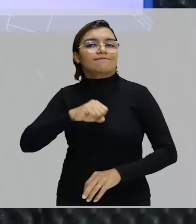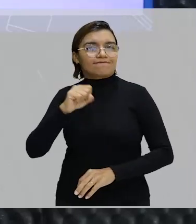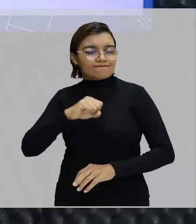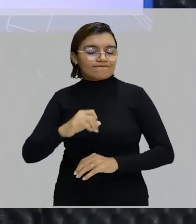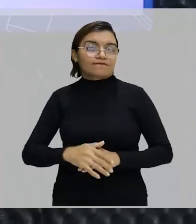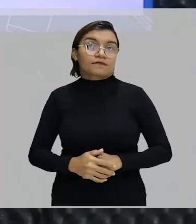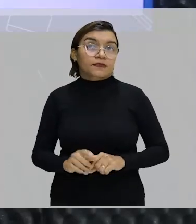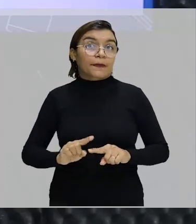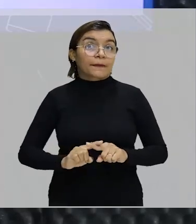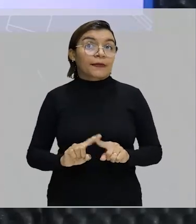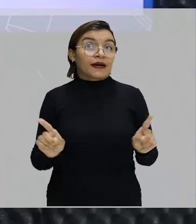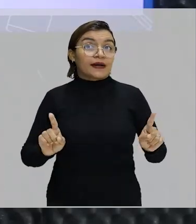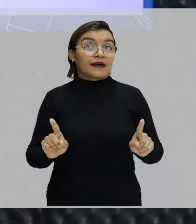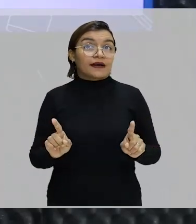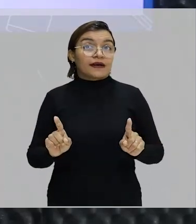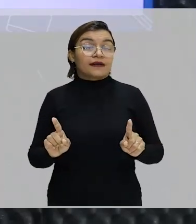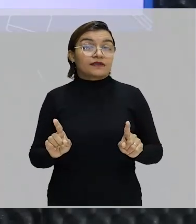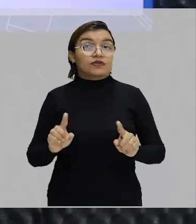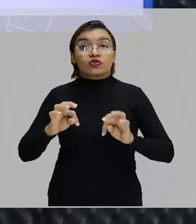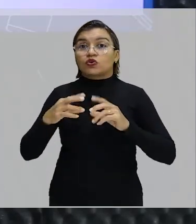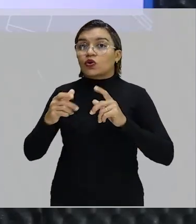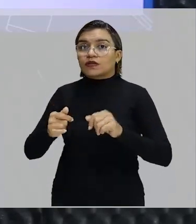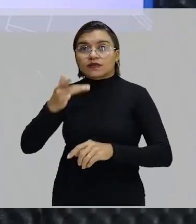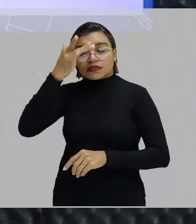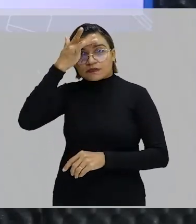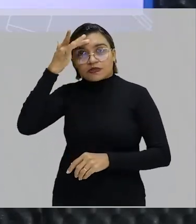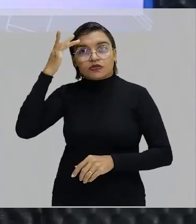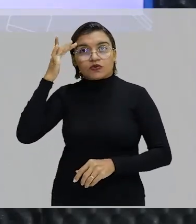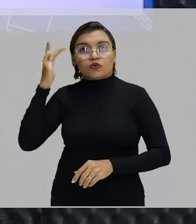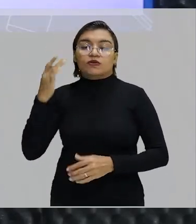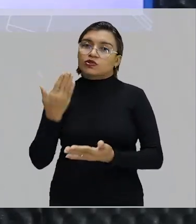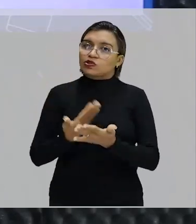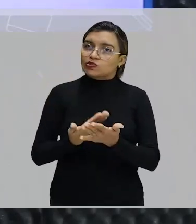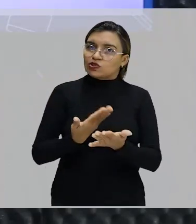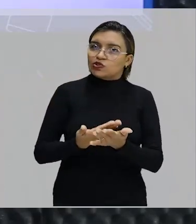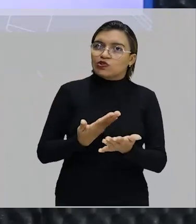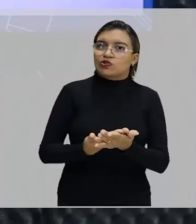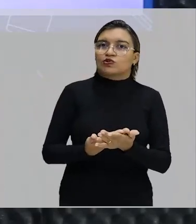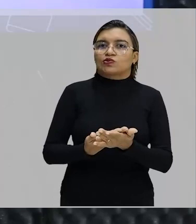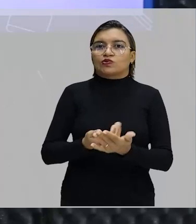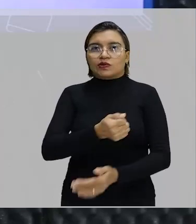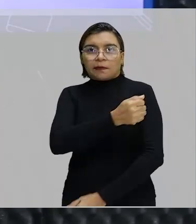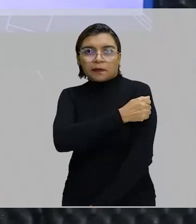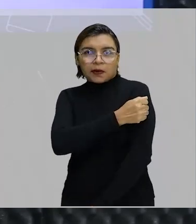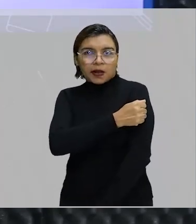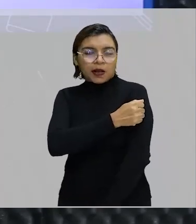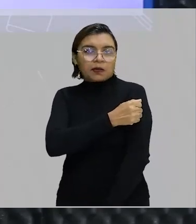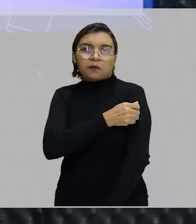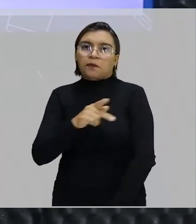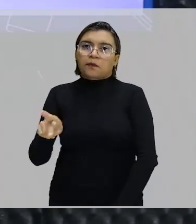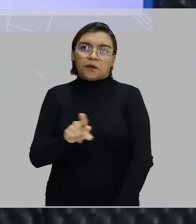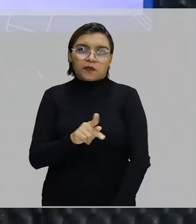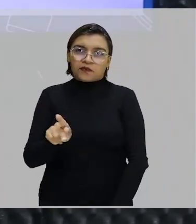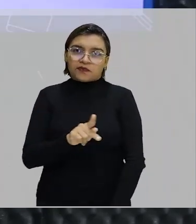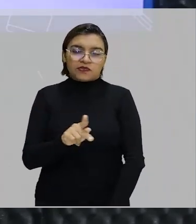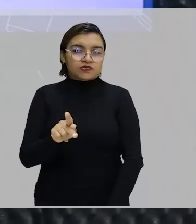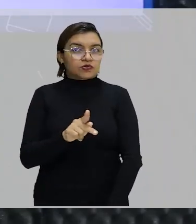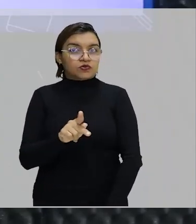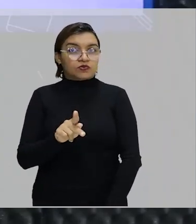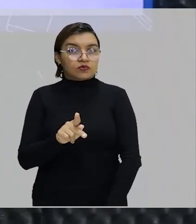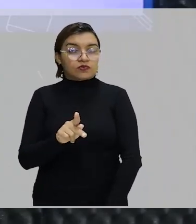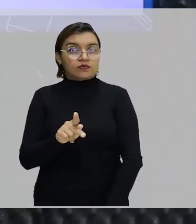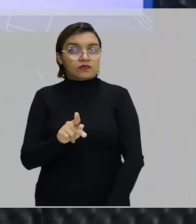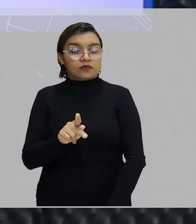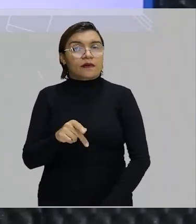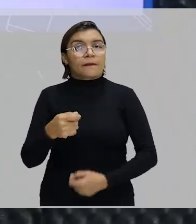Sim, mas todas as pessoas que estudam, todos os estudantes, professores, independente da área, têm a obrigação de